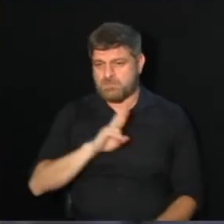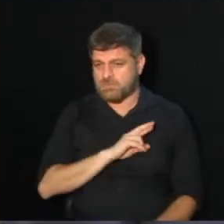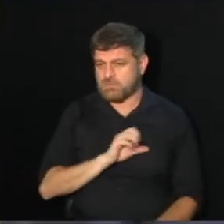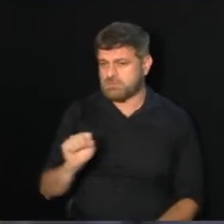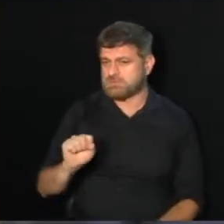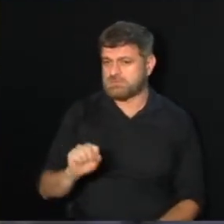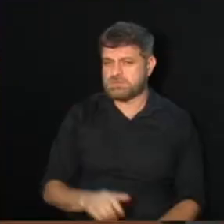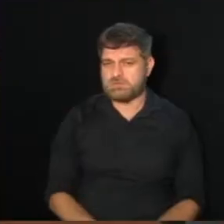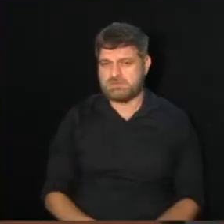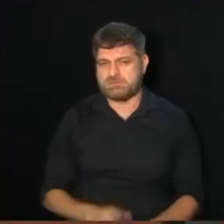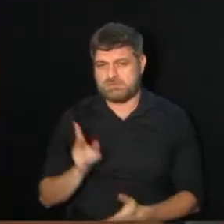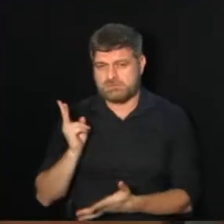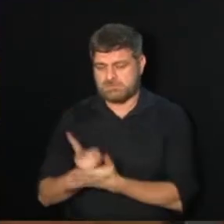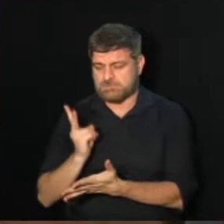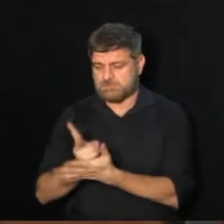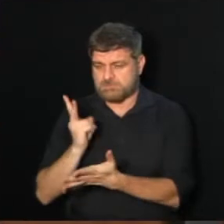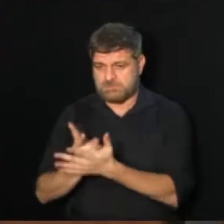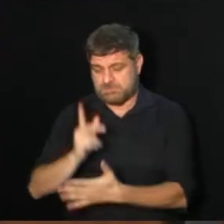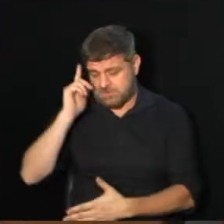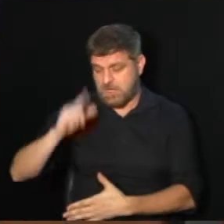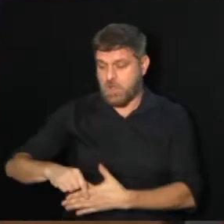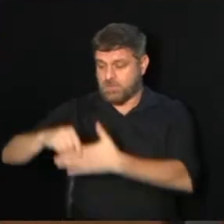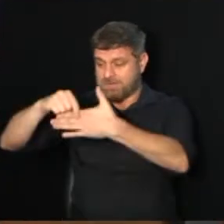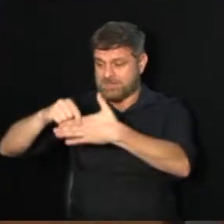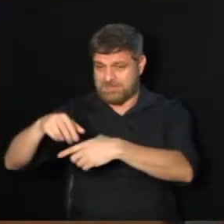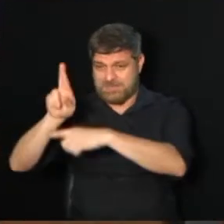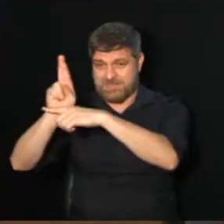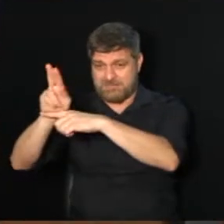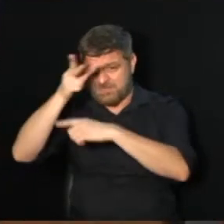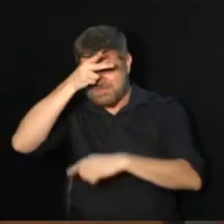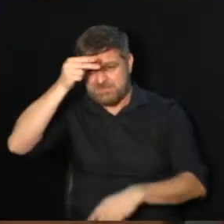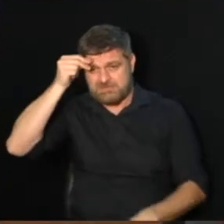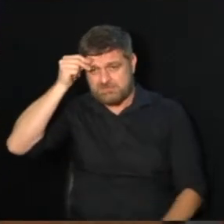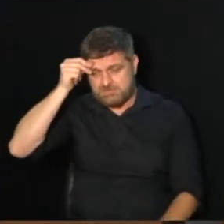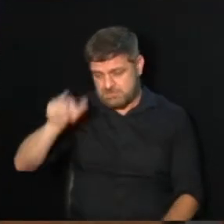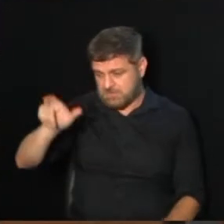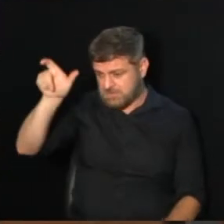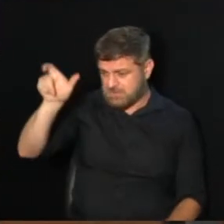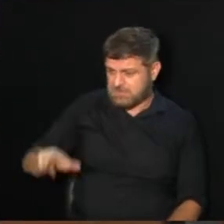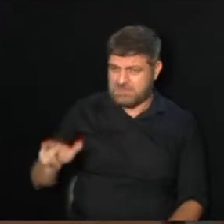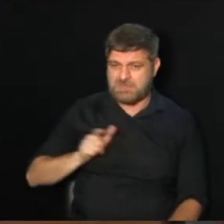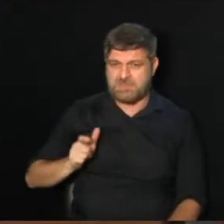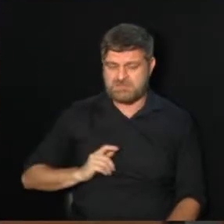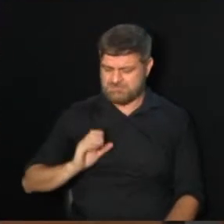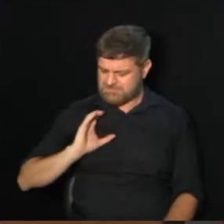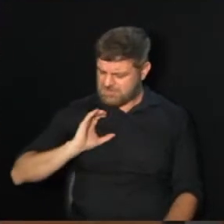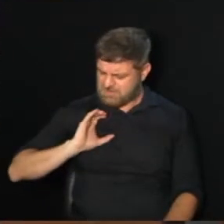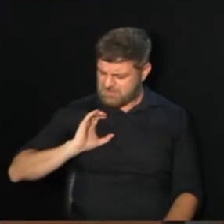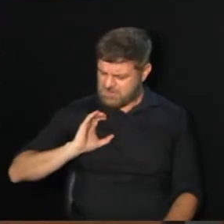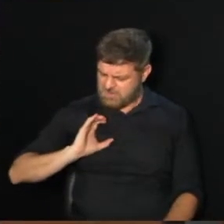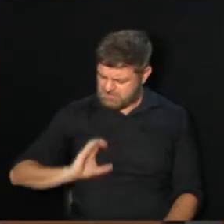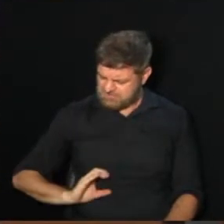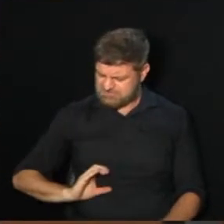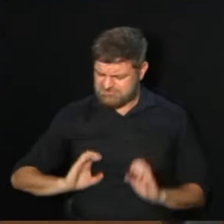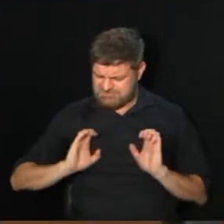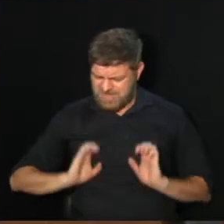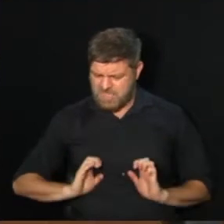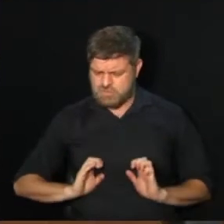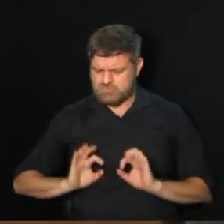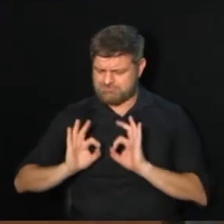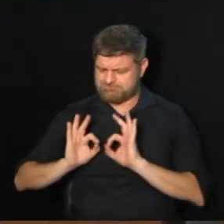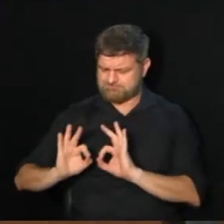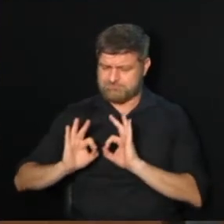vereador, sempre nosso líder aí, chegou a esse posto pelo comportamento ético, comportamento